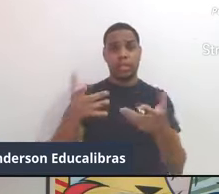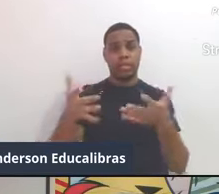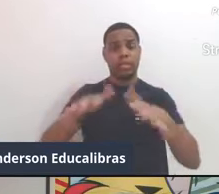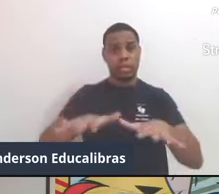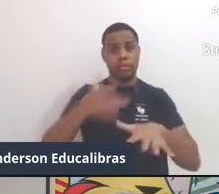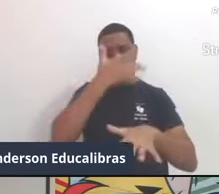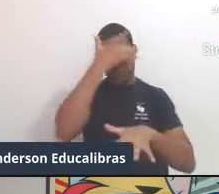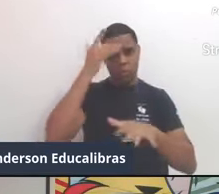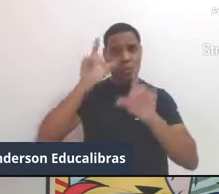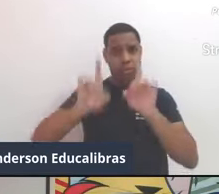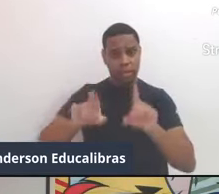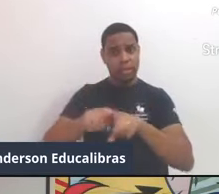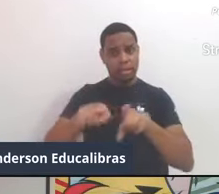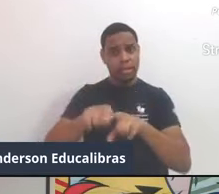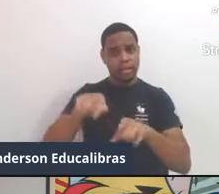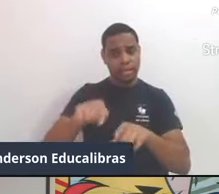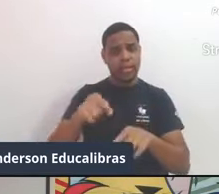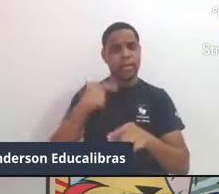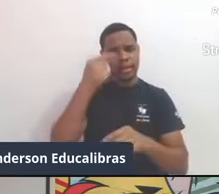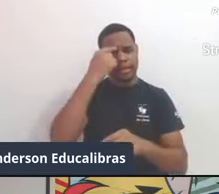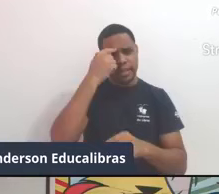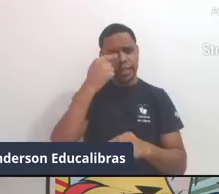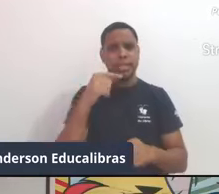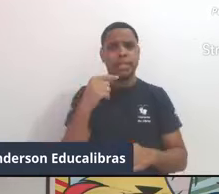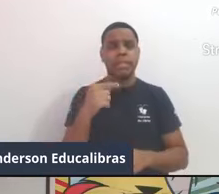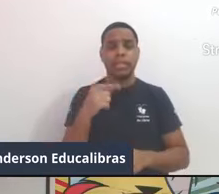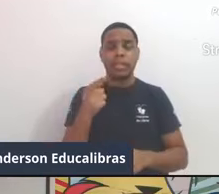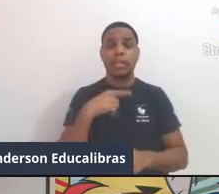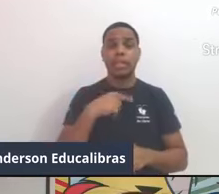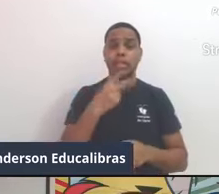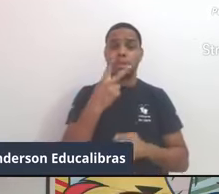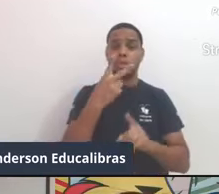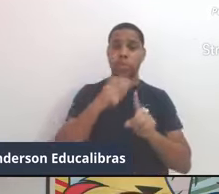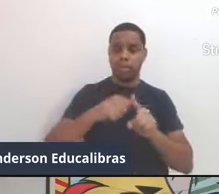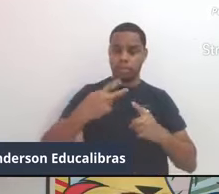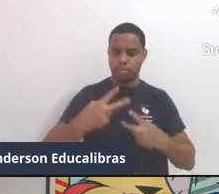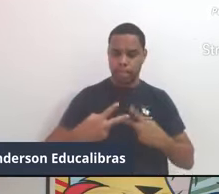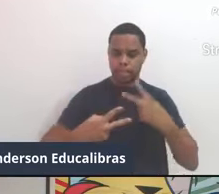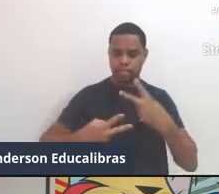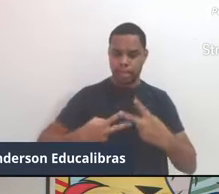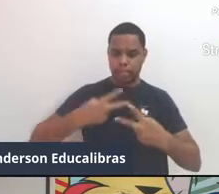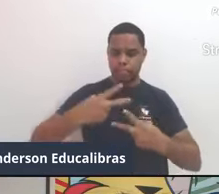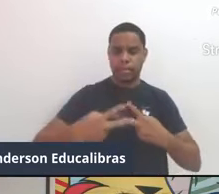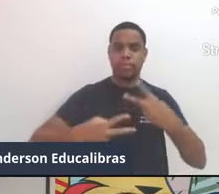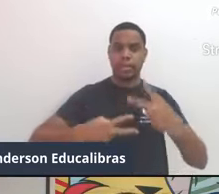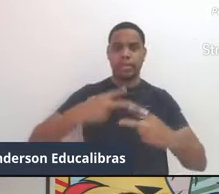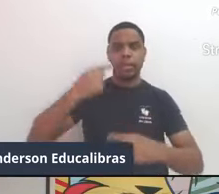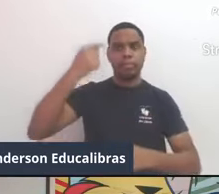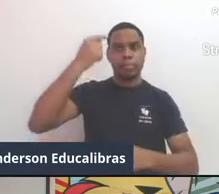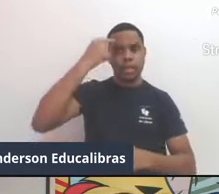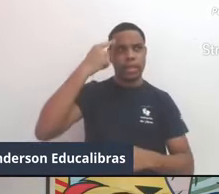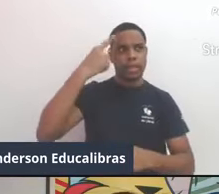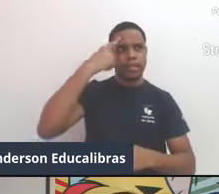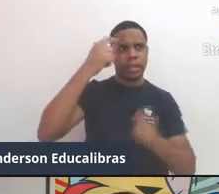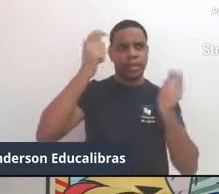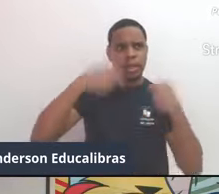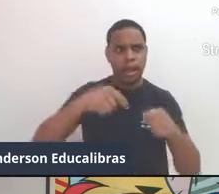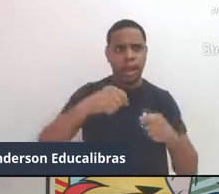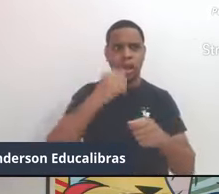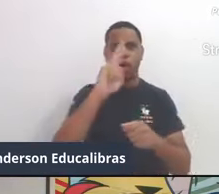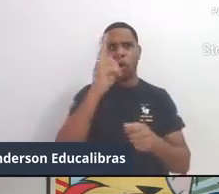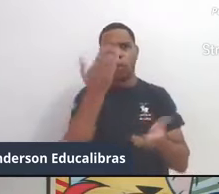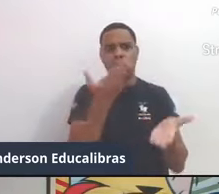nesse espectro aqui de análise, e a gente leva bimestralmente todas as iniciativas que a gente pensa em fazer ou estudos que a gente